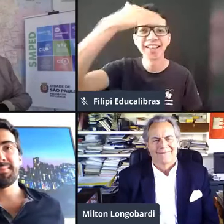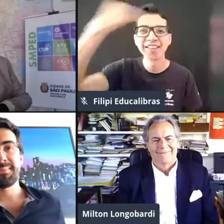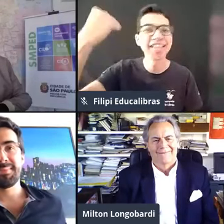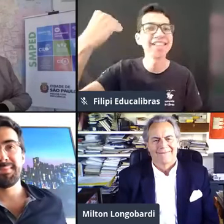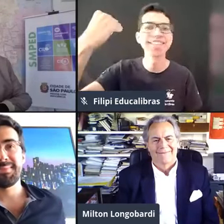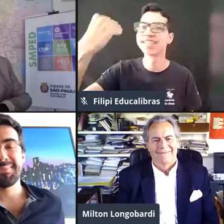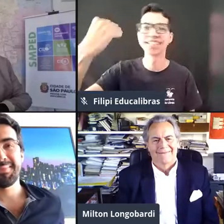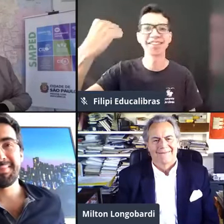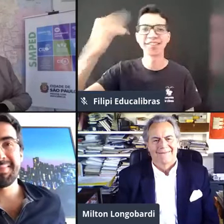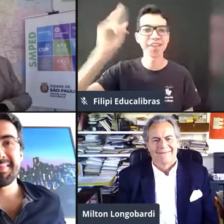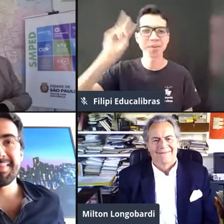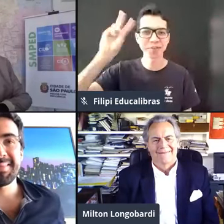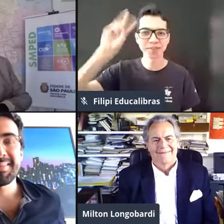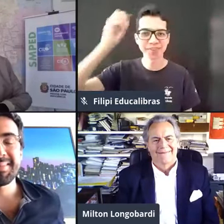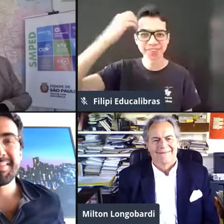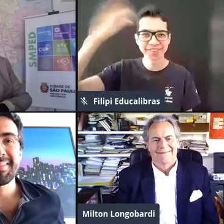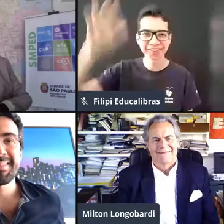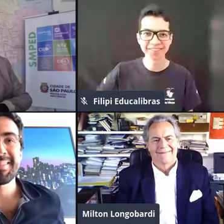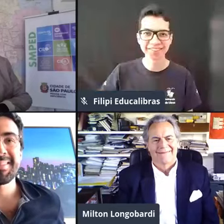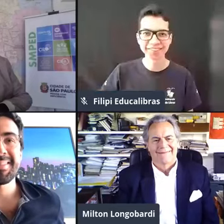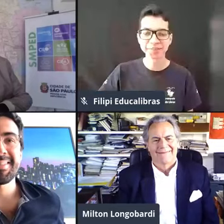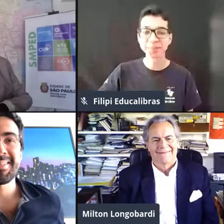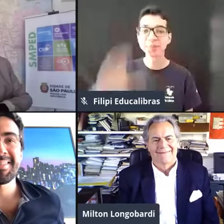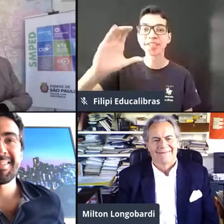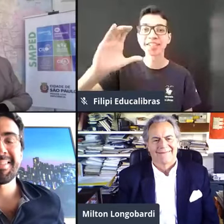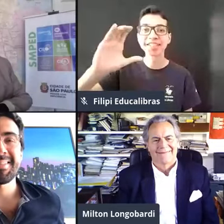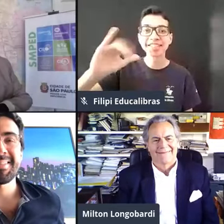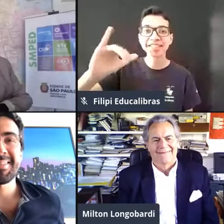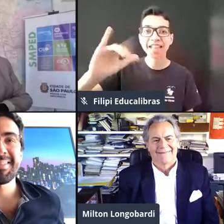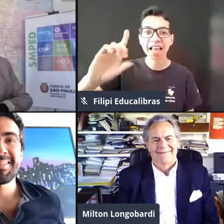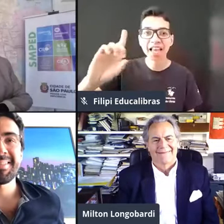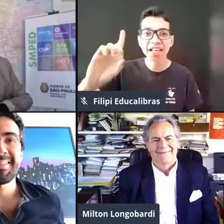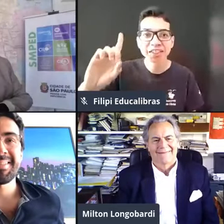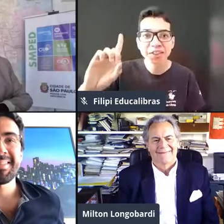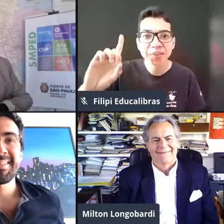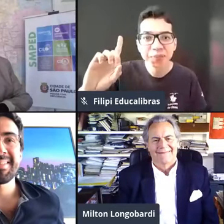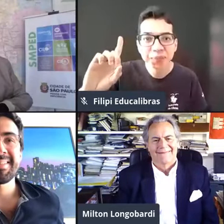sabe? Não, mostra aí, Rafael, qual é o meu sinal.